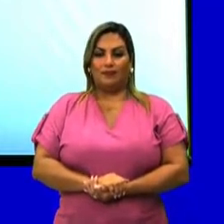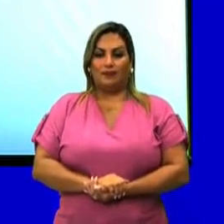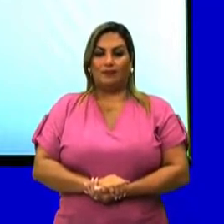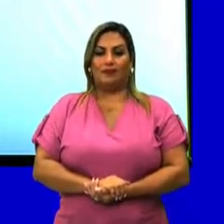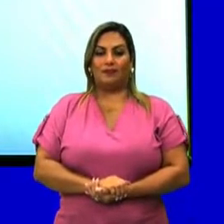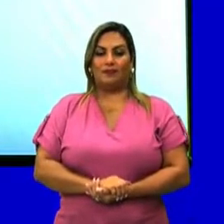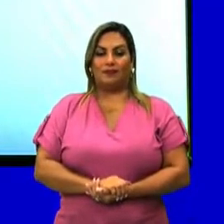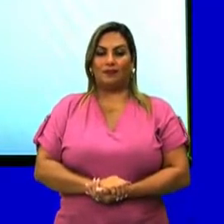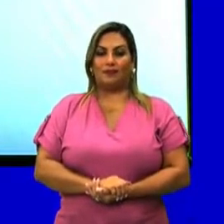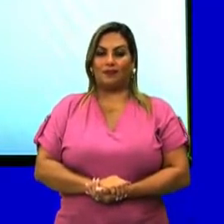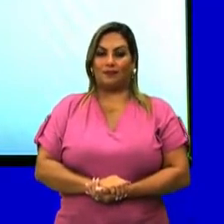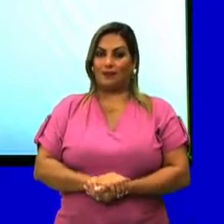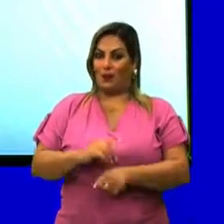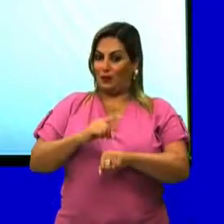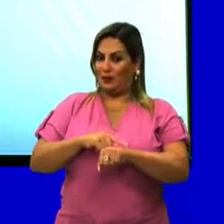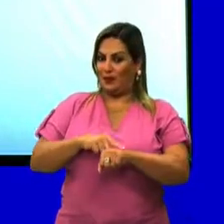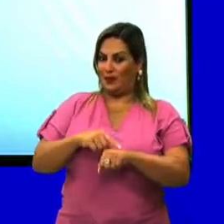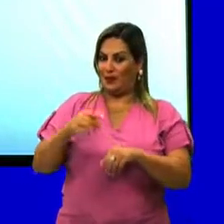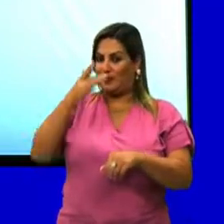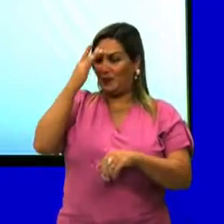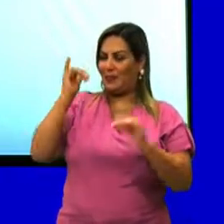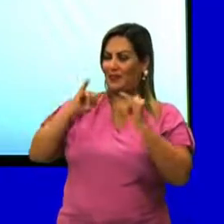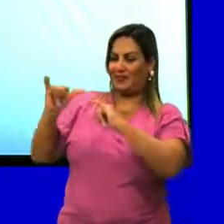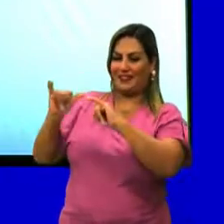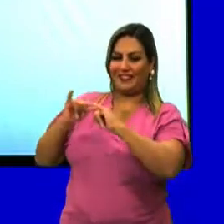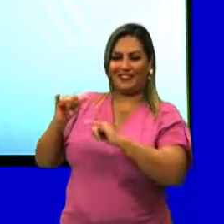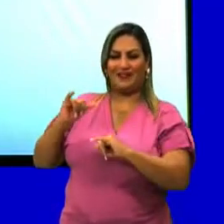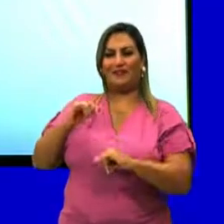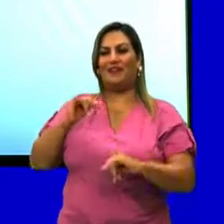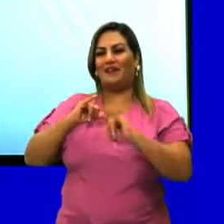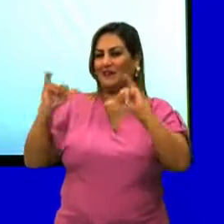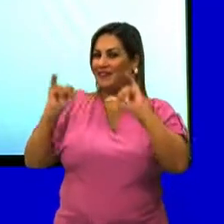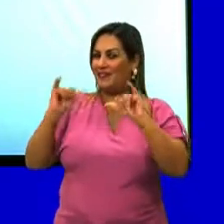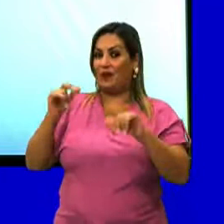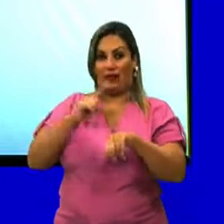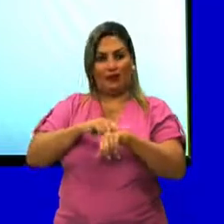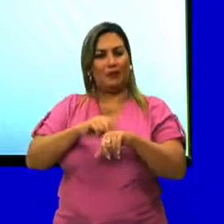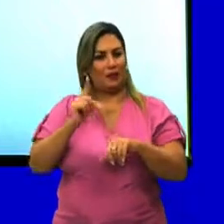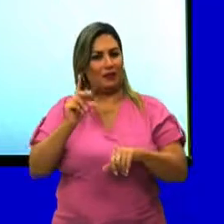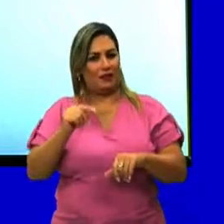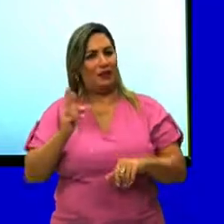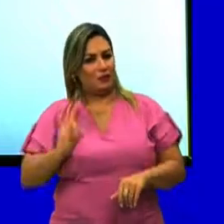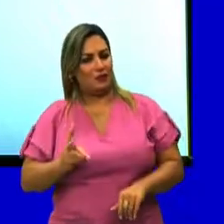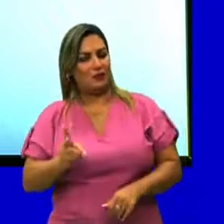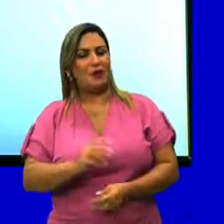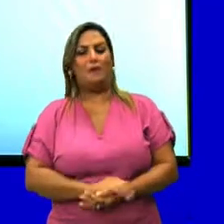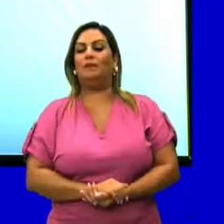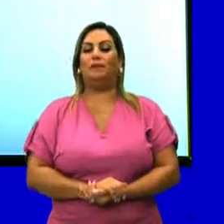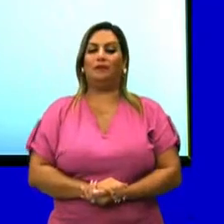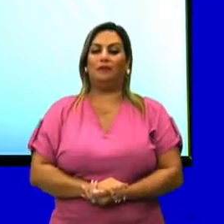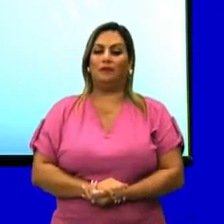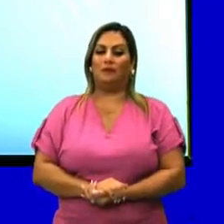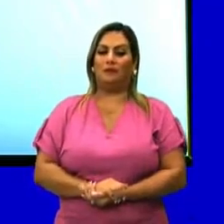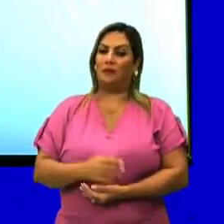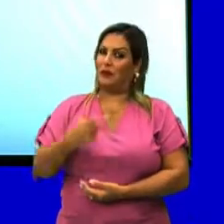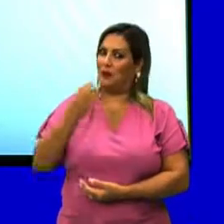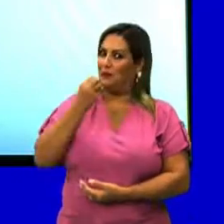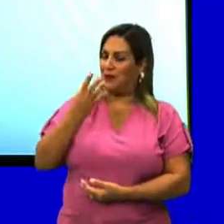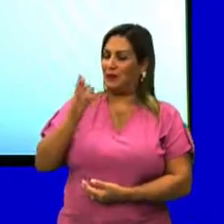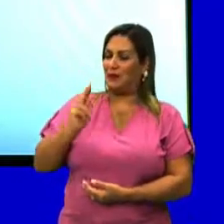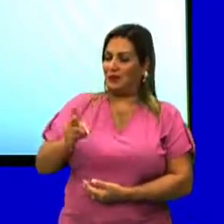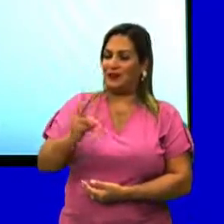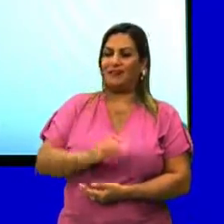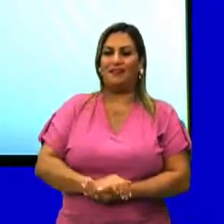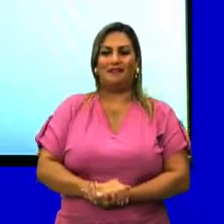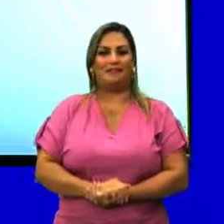ok pessoal já tá me falando aqui que temos tempo suficiente para terminar na sala eu posso prosseguir ó Coisa